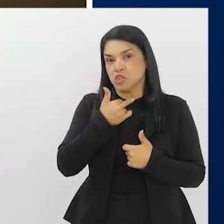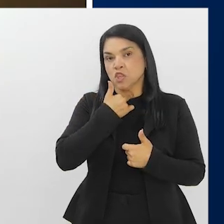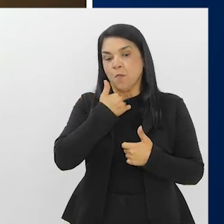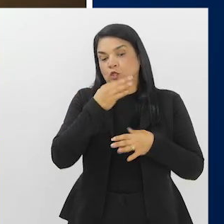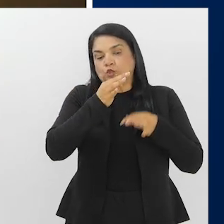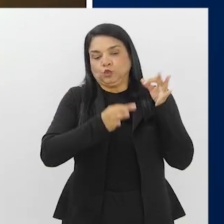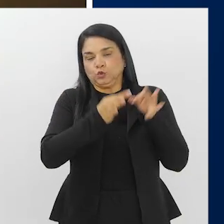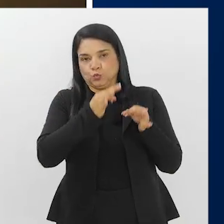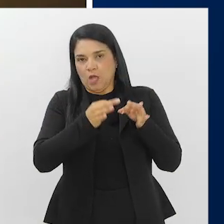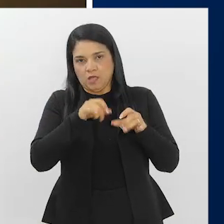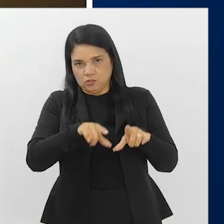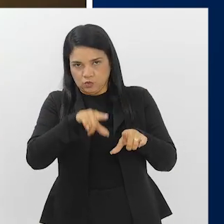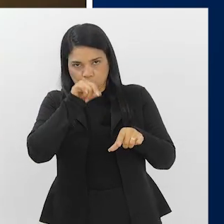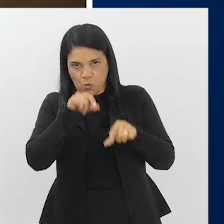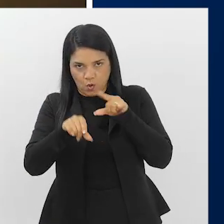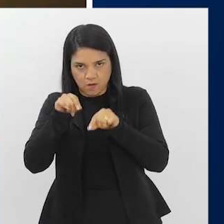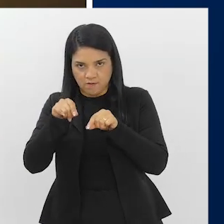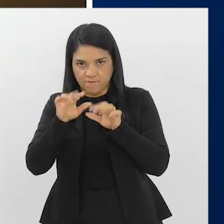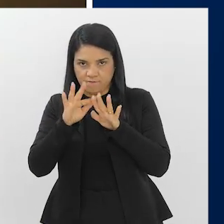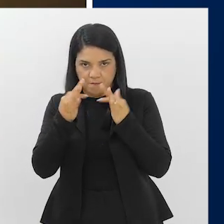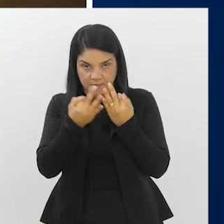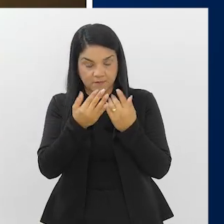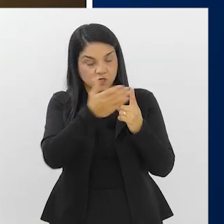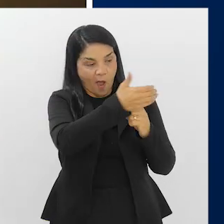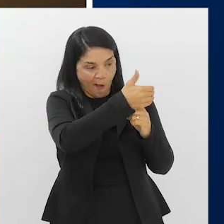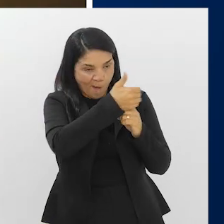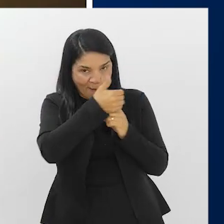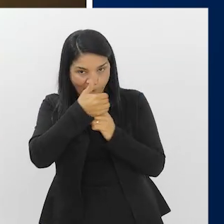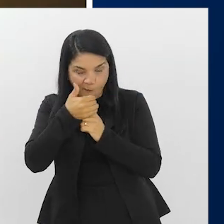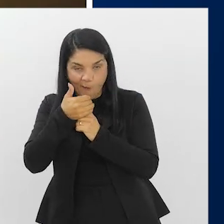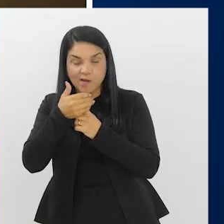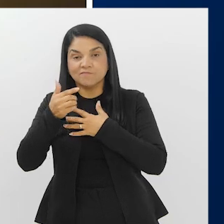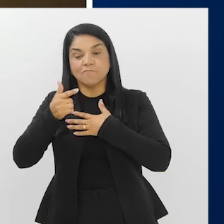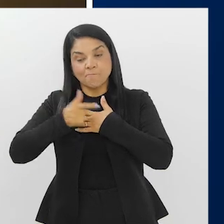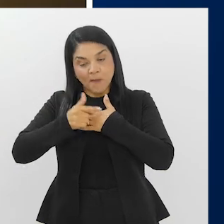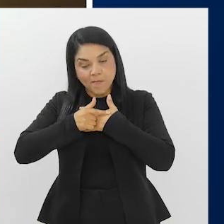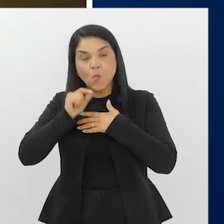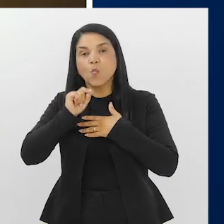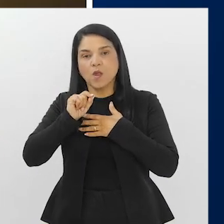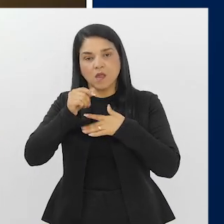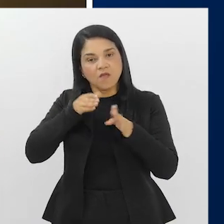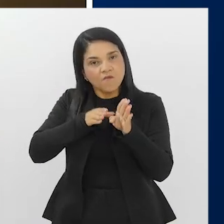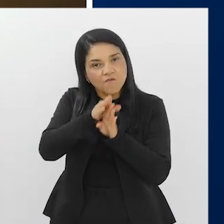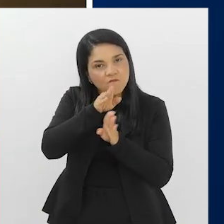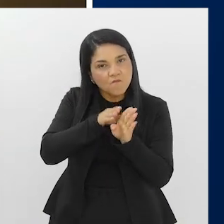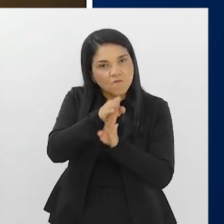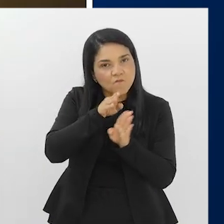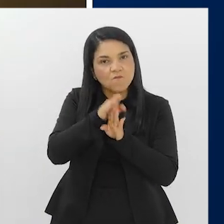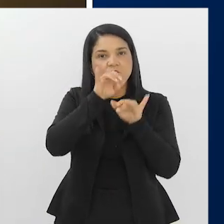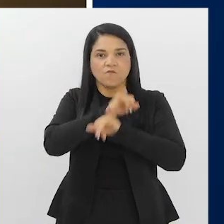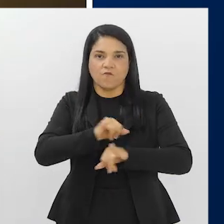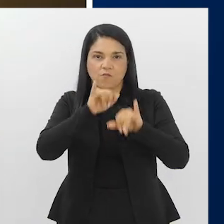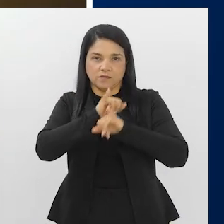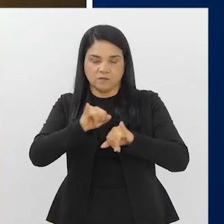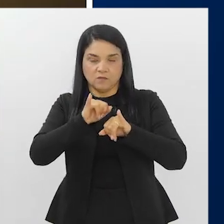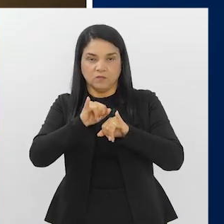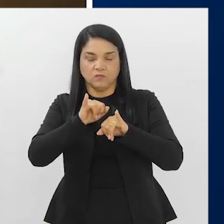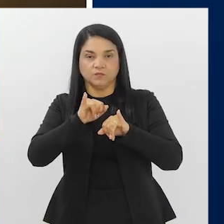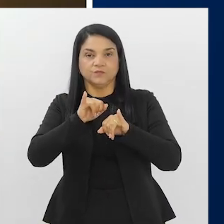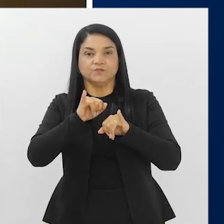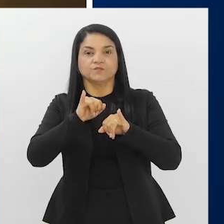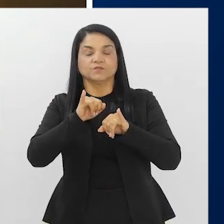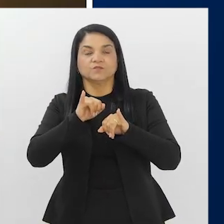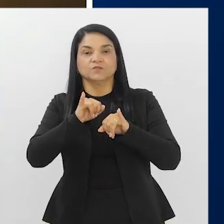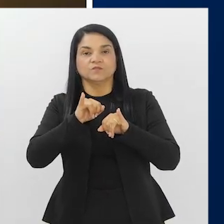julgar uma família das escolhas que ela faz, né? A gente acolhe e nosso papel é passar informação. Então, quando a gente passa